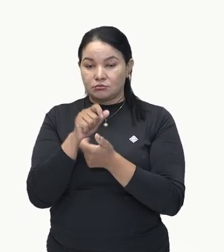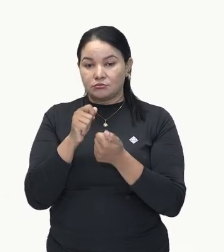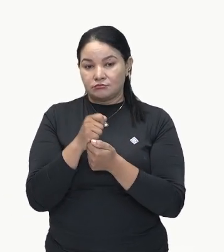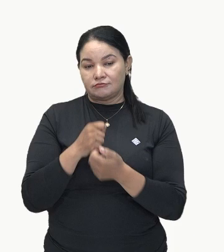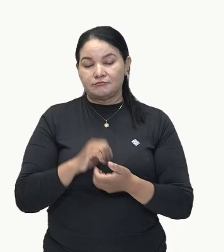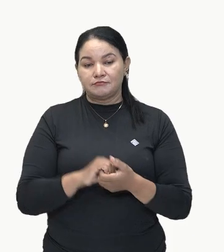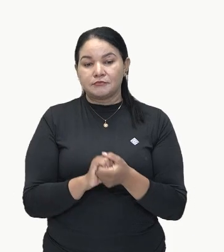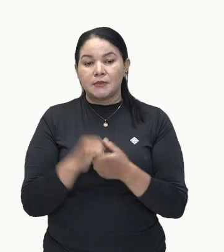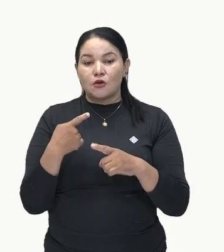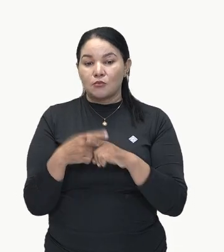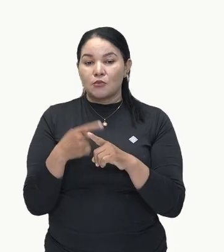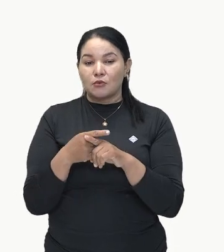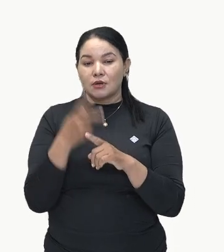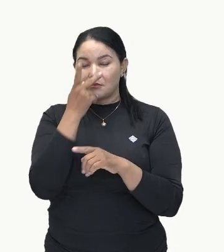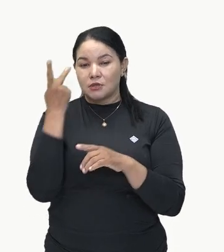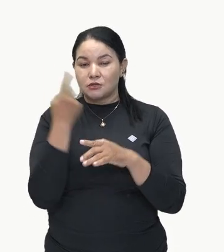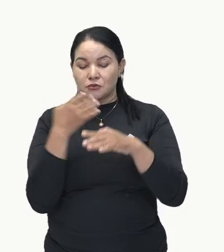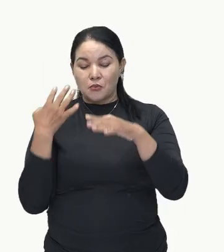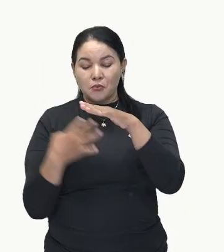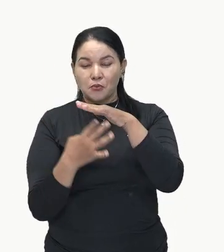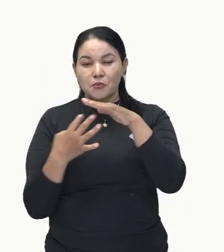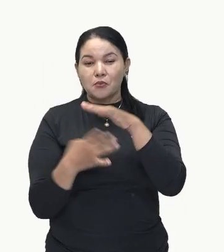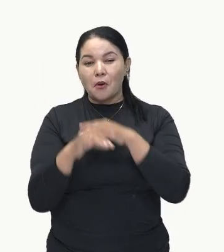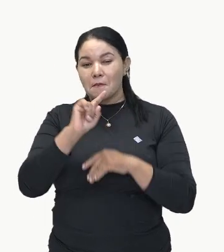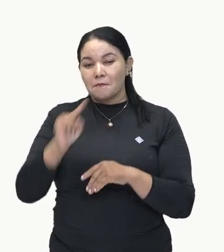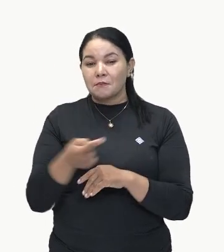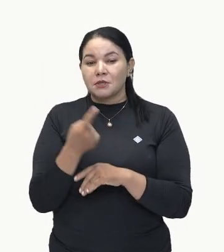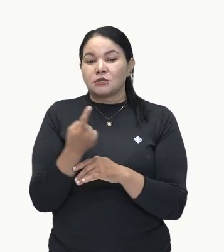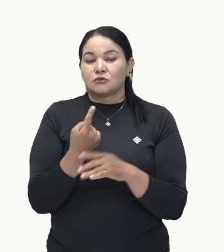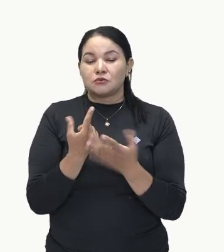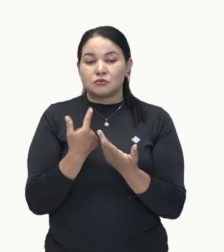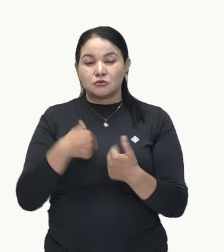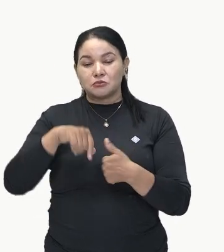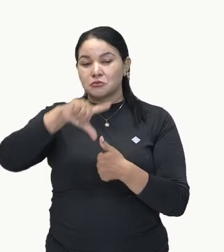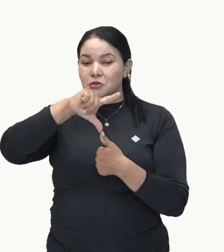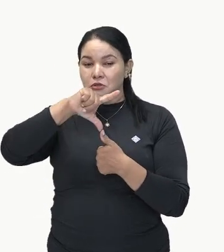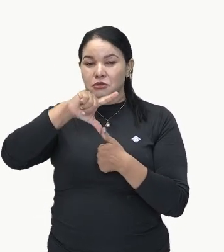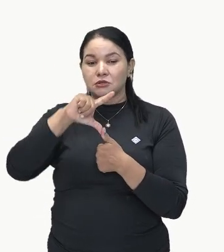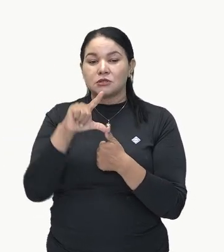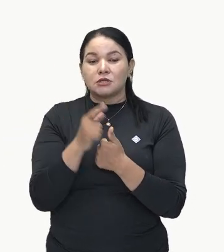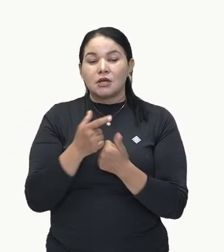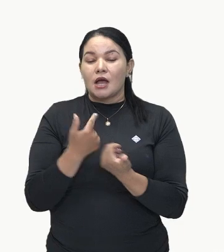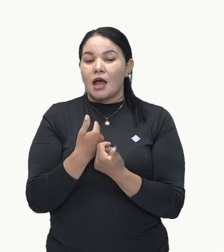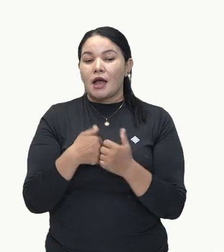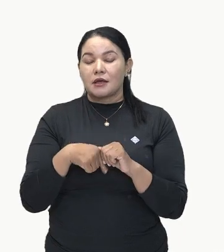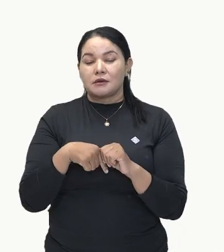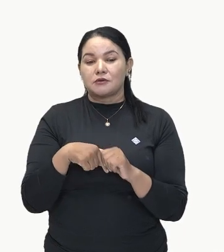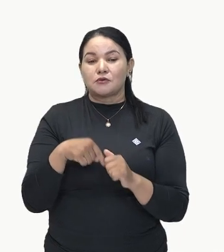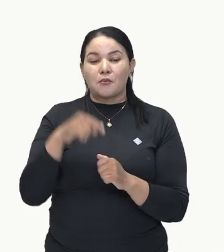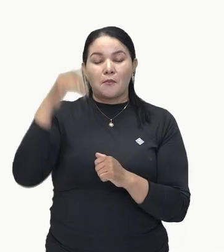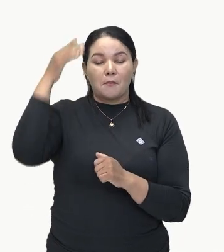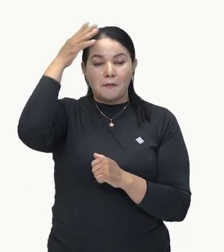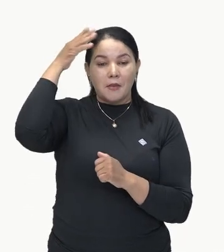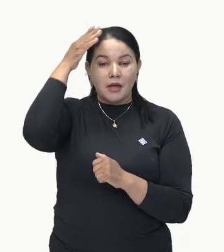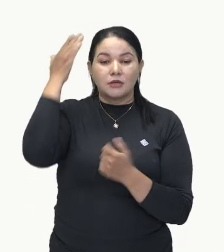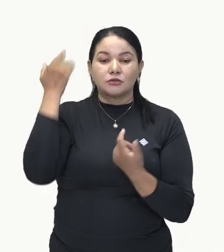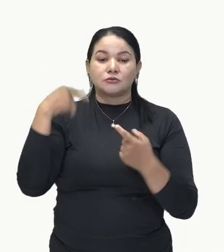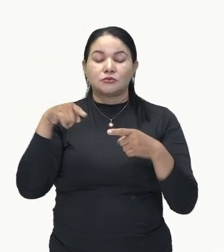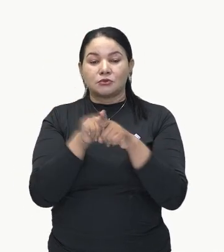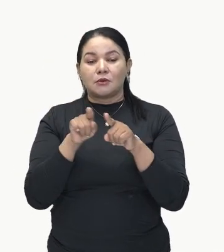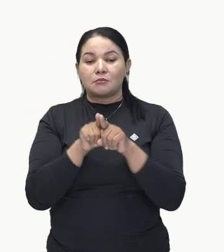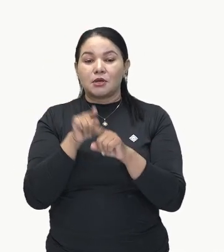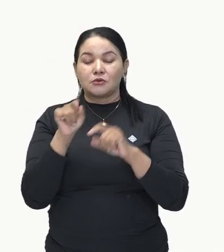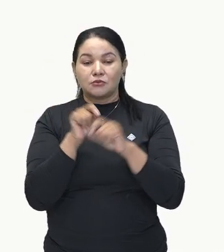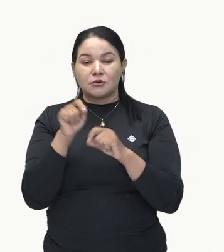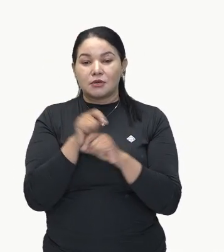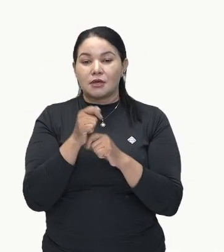aí milhões de imigrantes, principalmente latino-americanos, que pega ali o México, né? Pega também a parte da